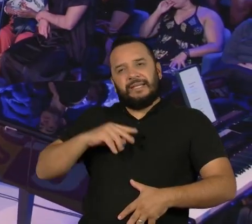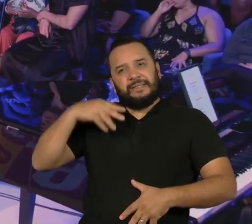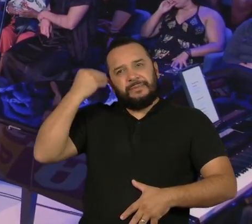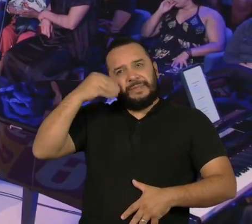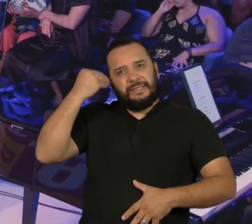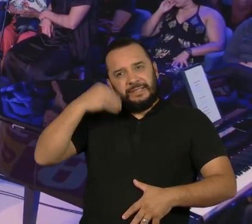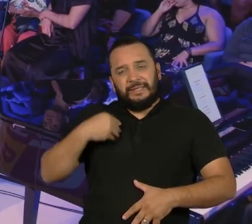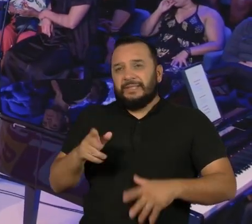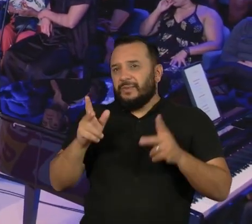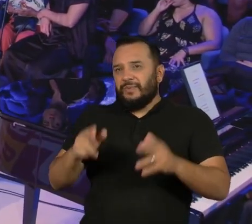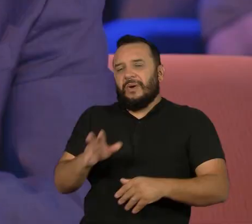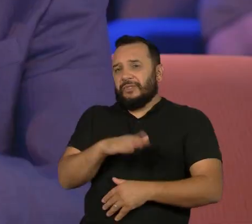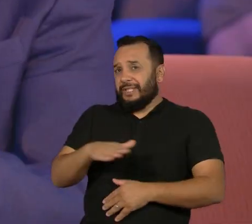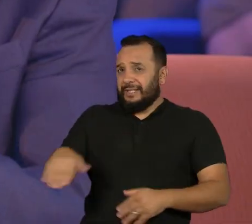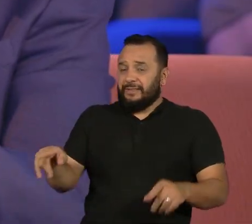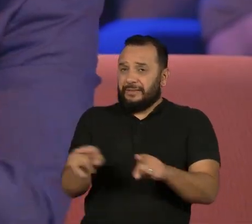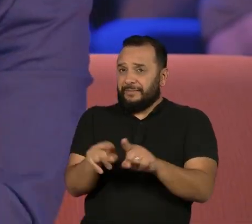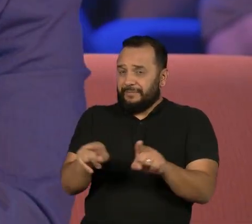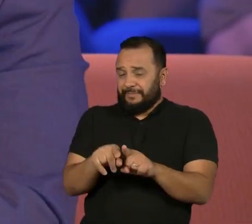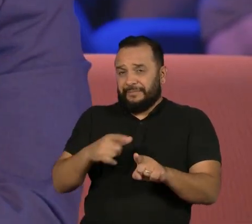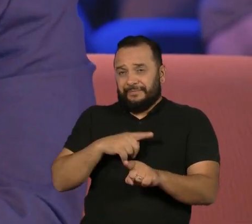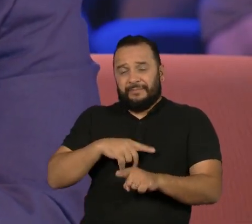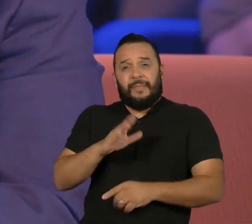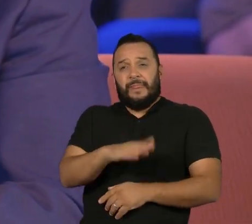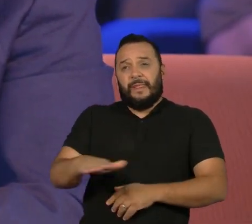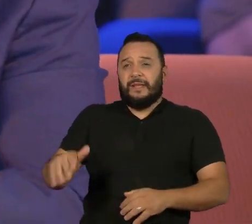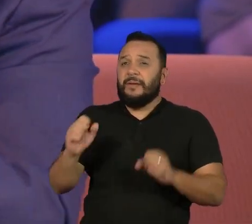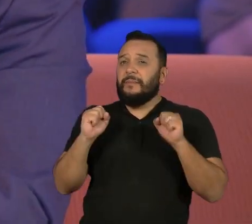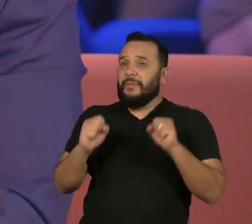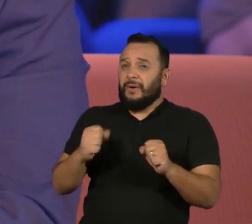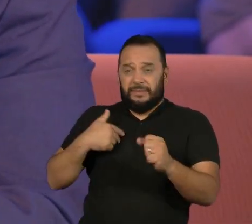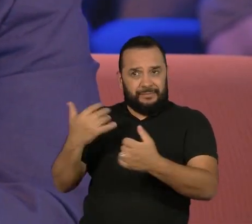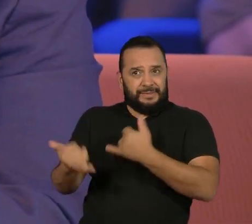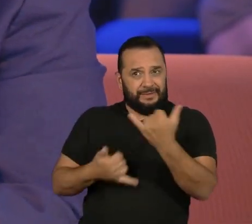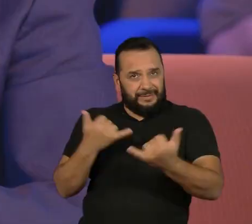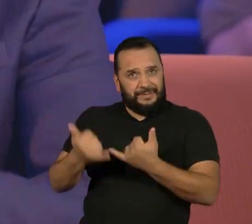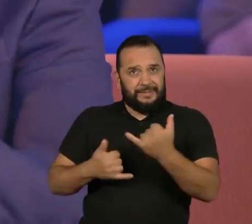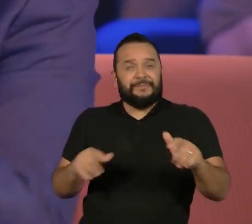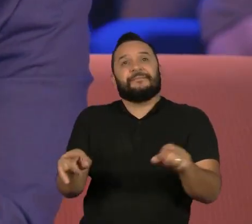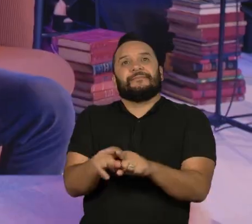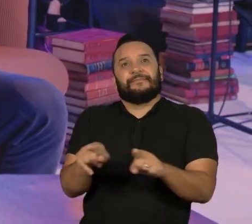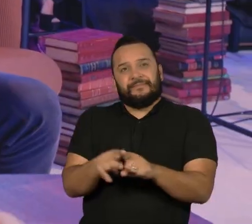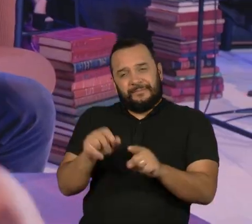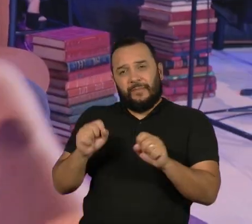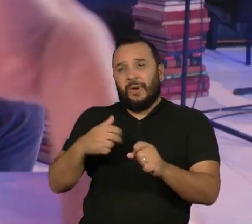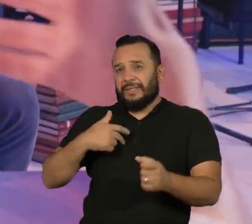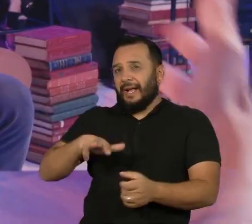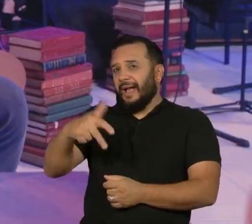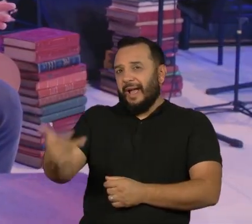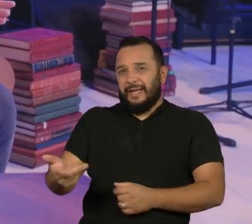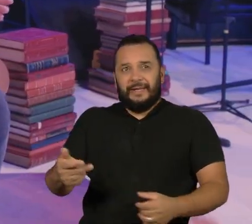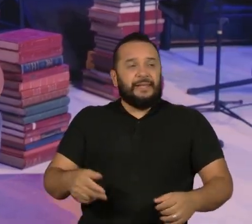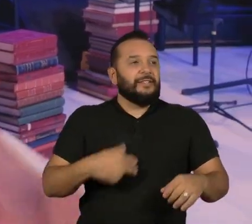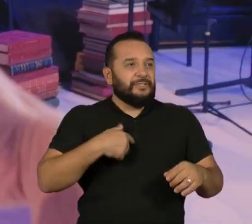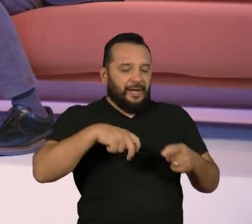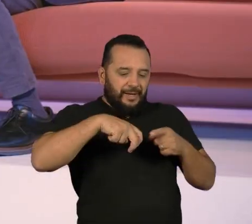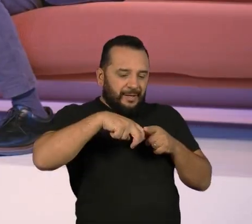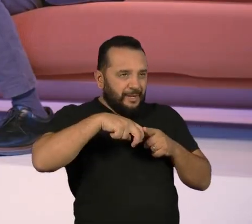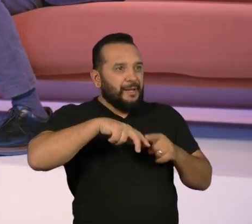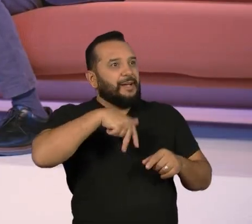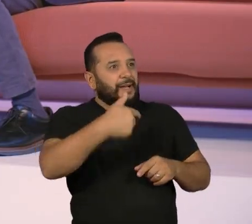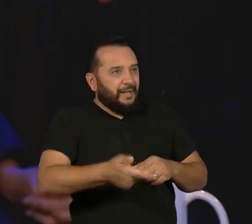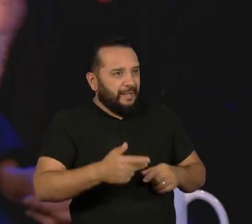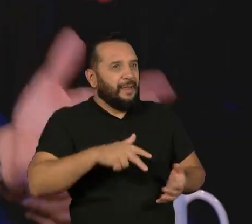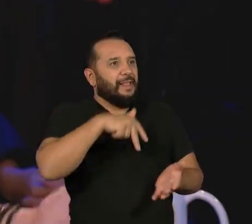experiências de crianças. A gente quer que as nossas crianças possam brincar, possam cair, possam machucar o joelho, possam